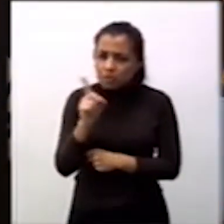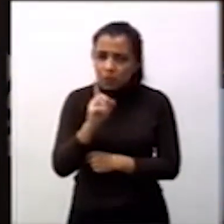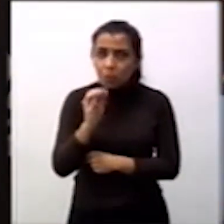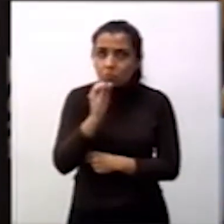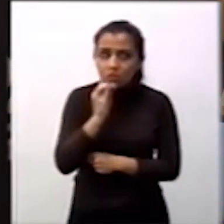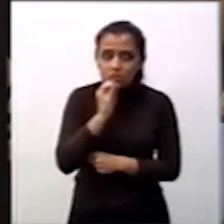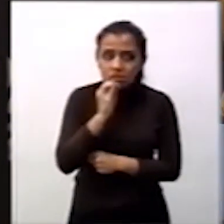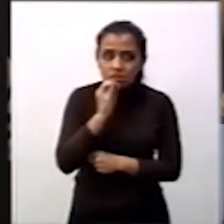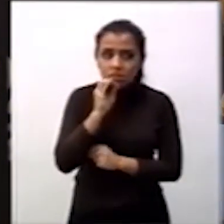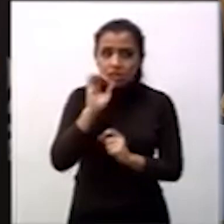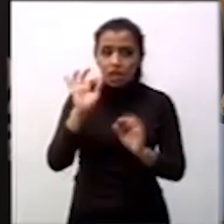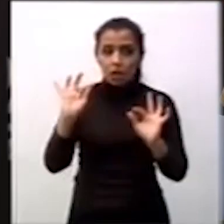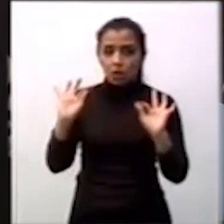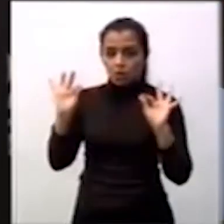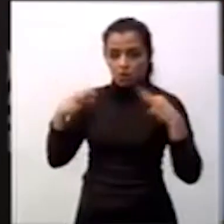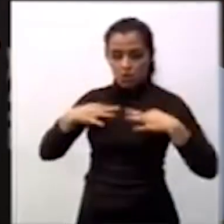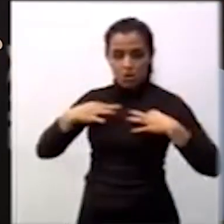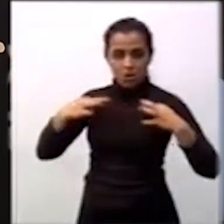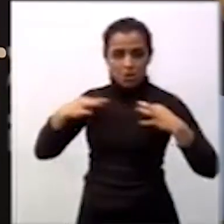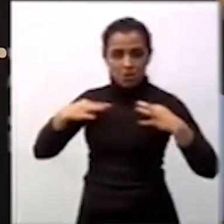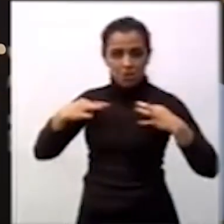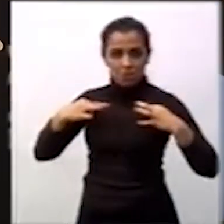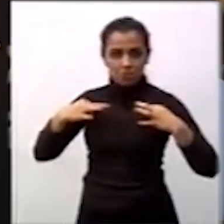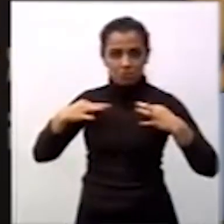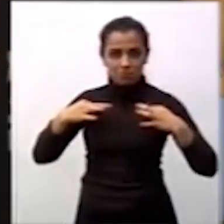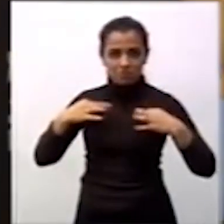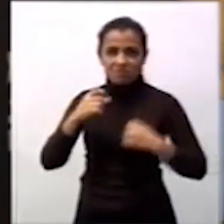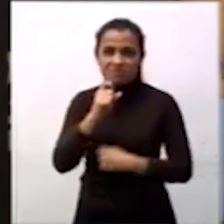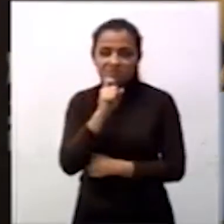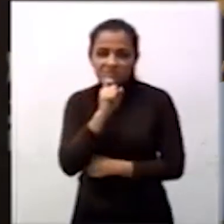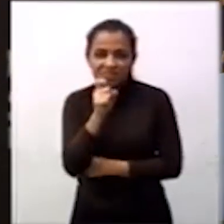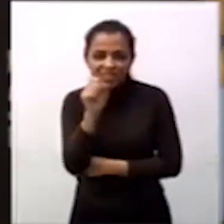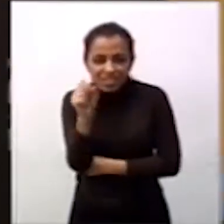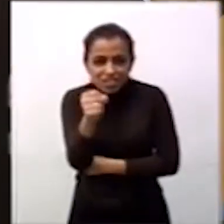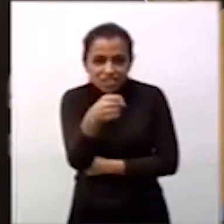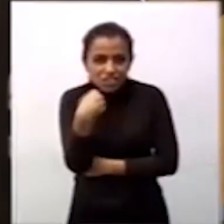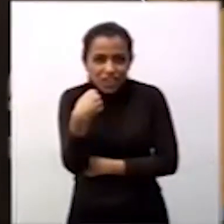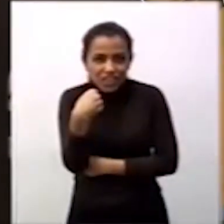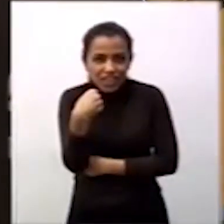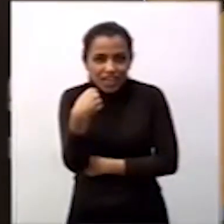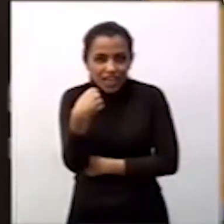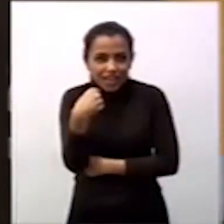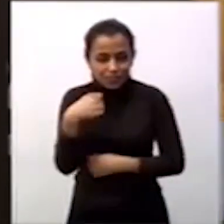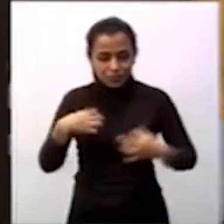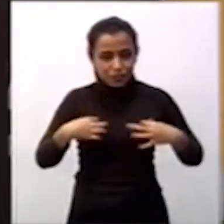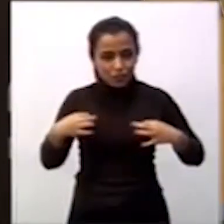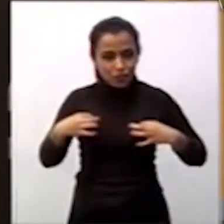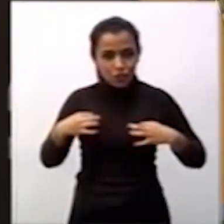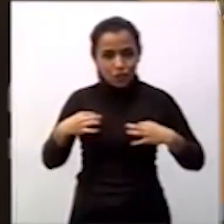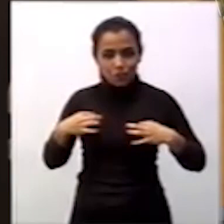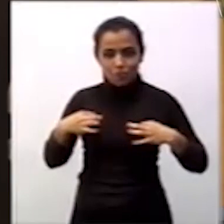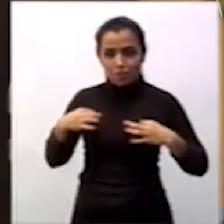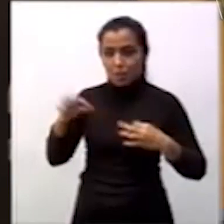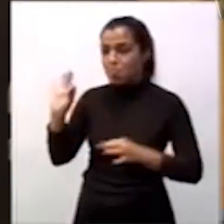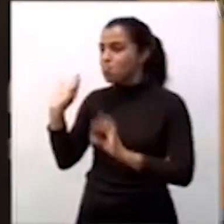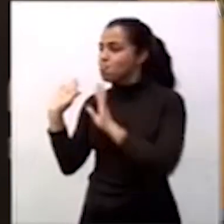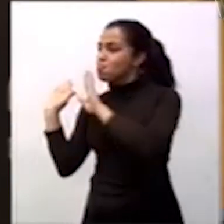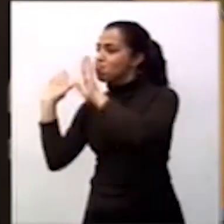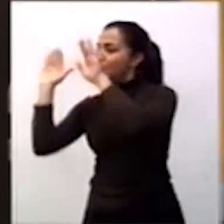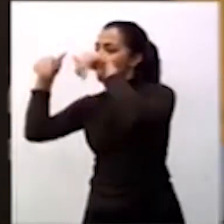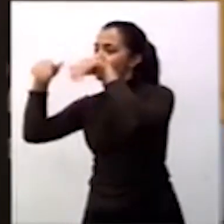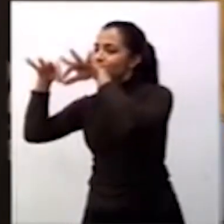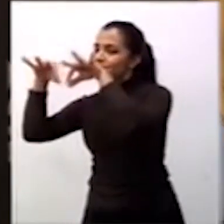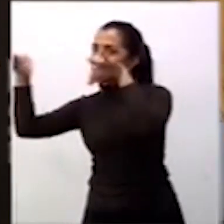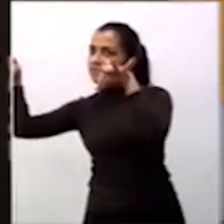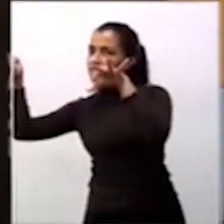exemplo, roupa para secar naquela grade quentinha que tem atrás da geladeira, atrás do freezer.